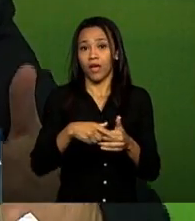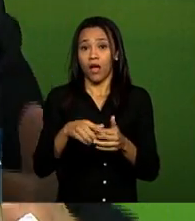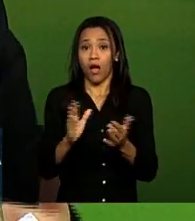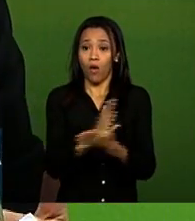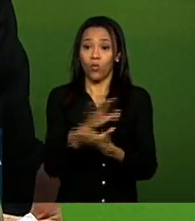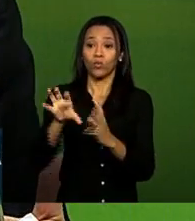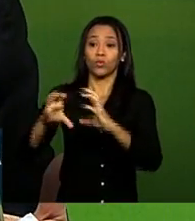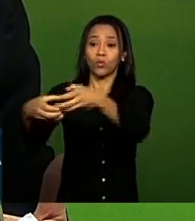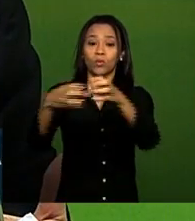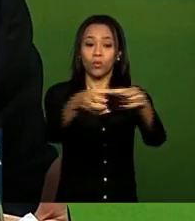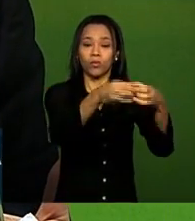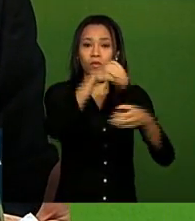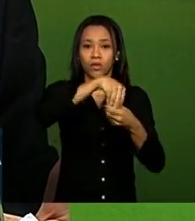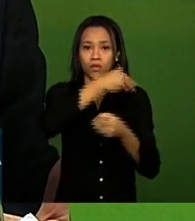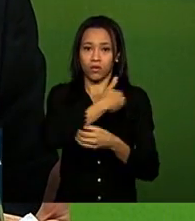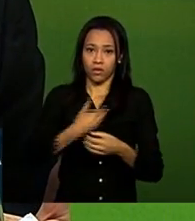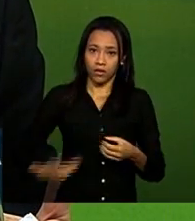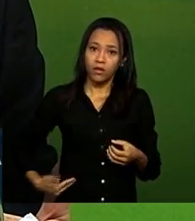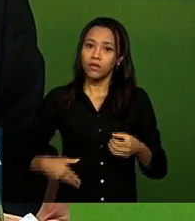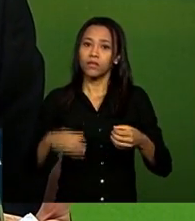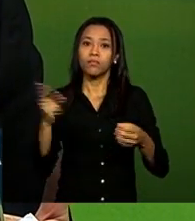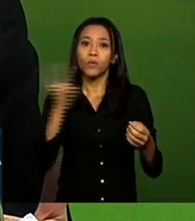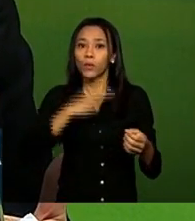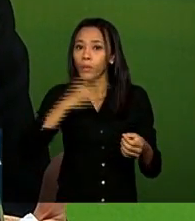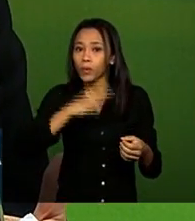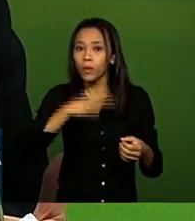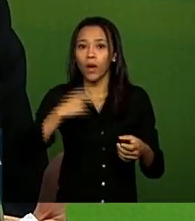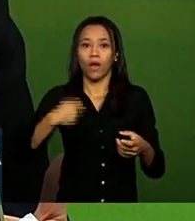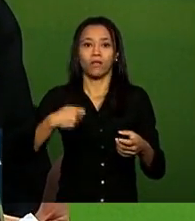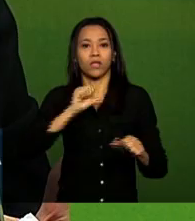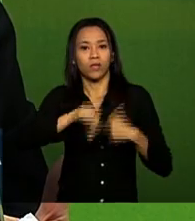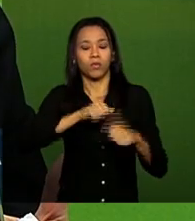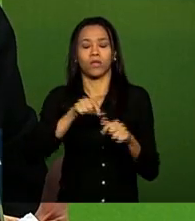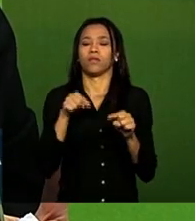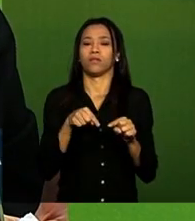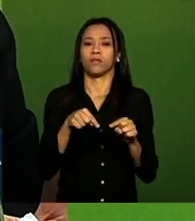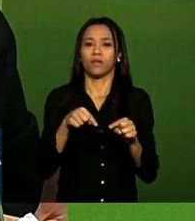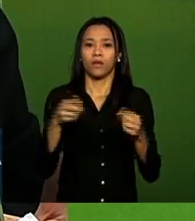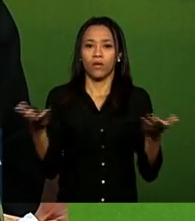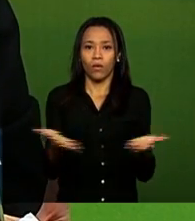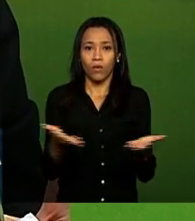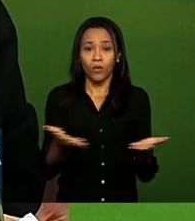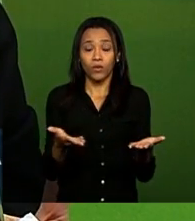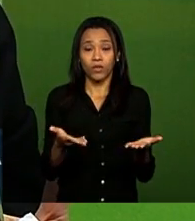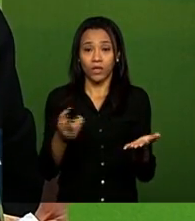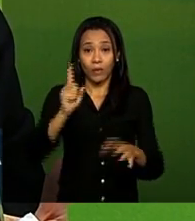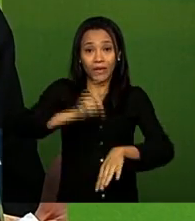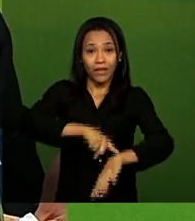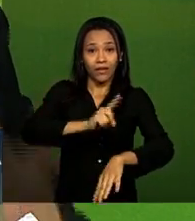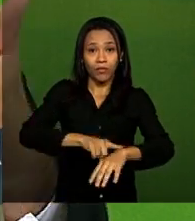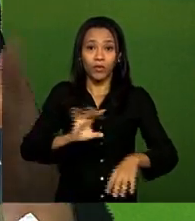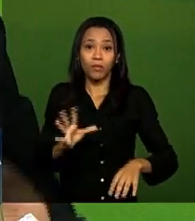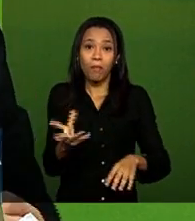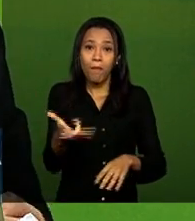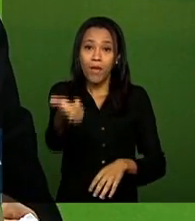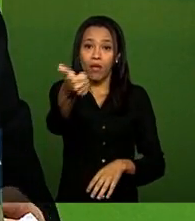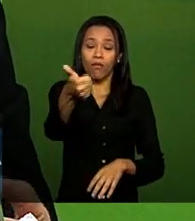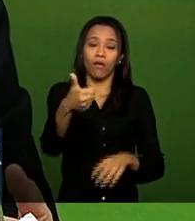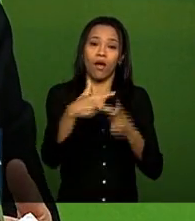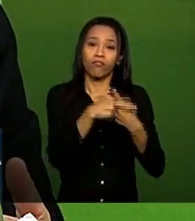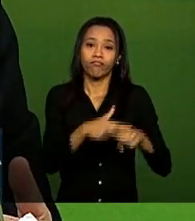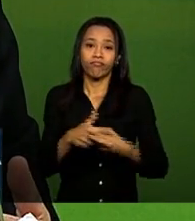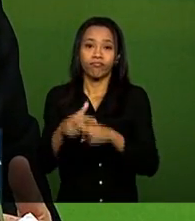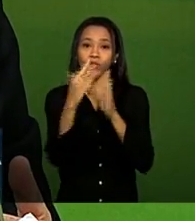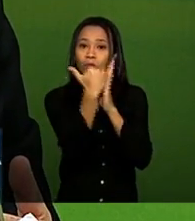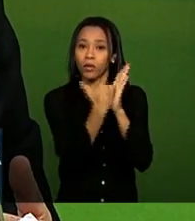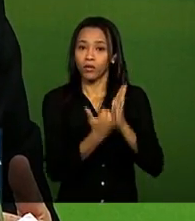pressas por outro lado é um tempo de aprimorar as programas aprimorar as políticas através do Diálogo